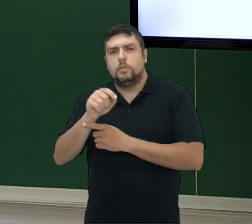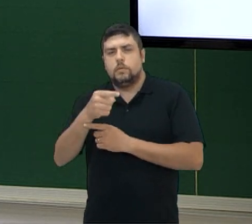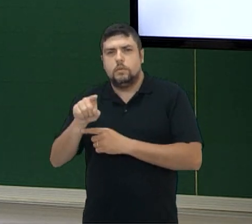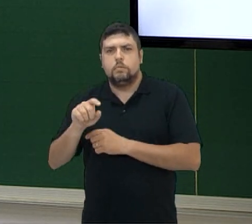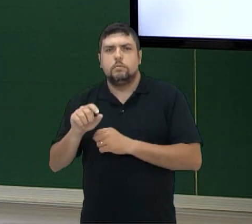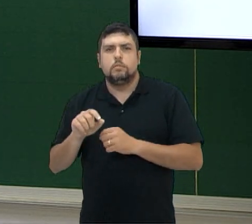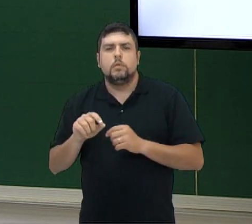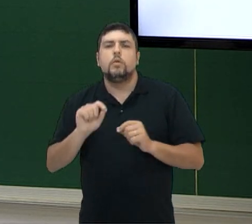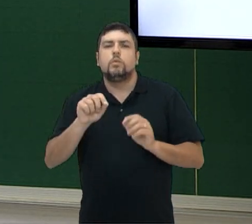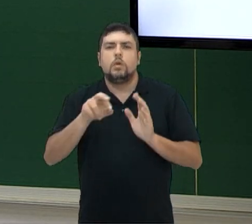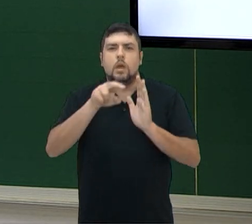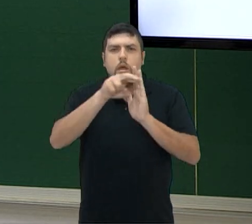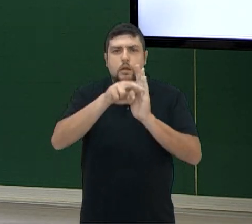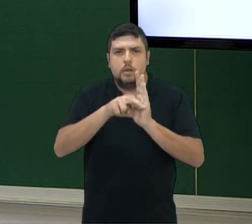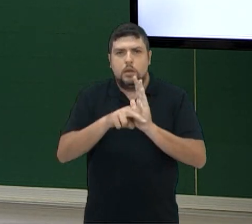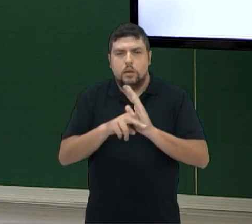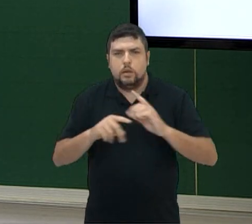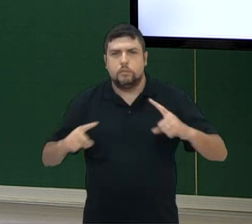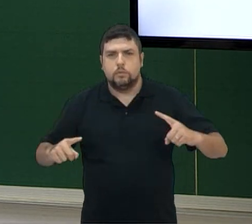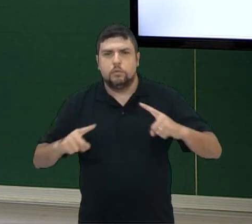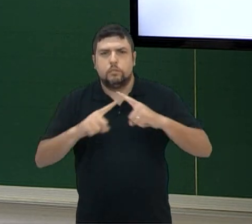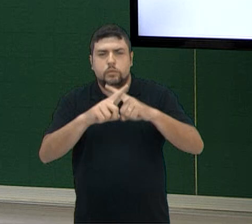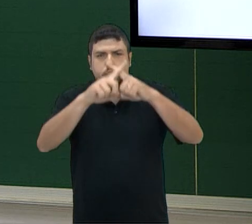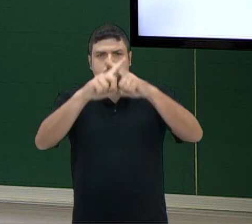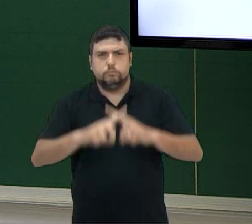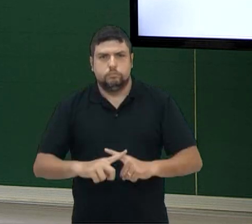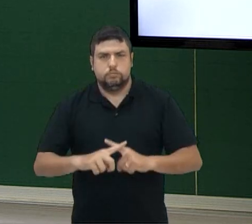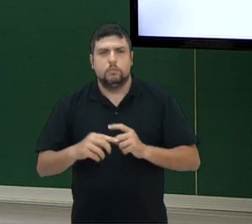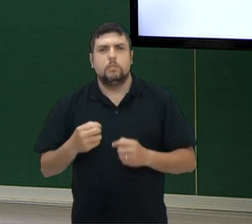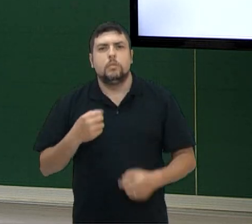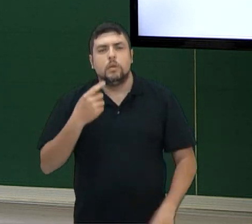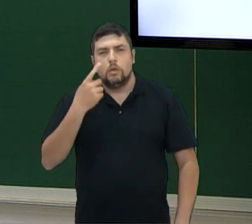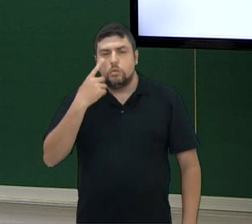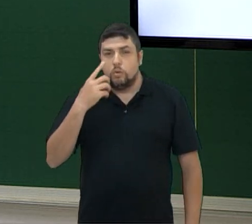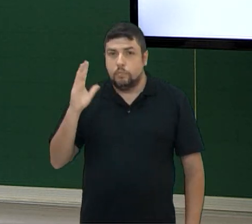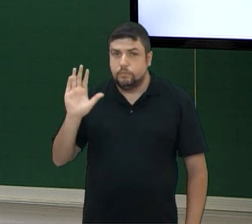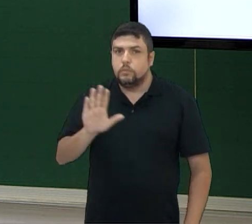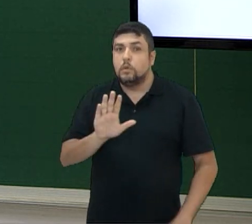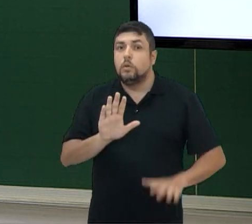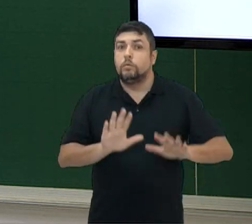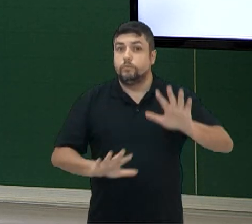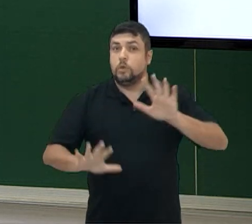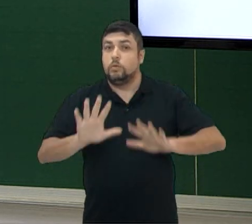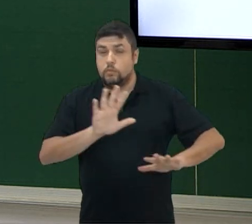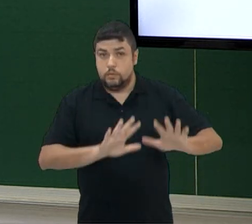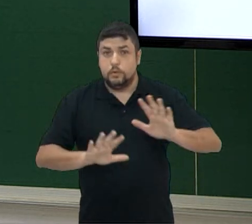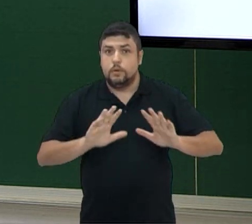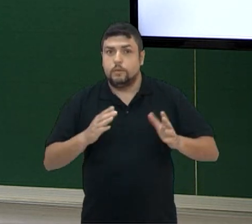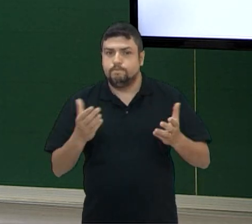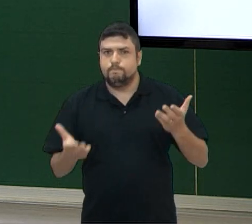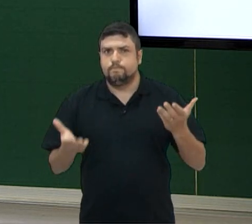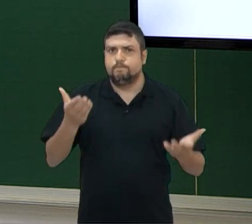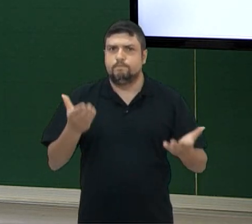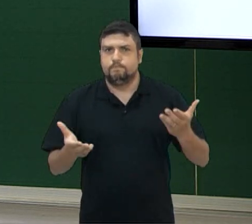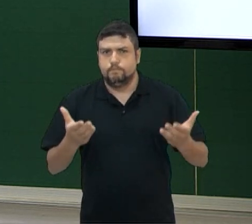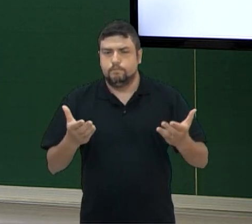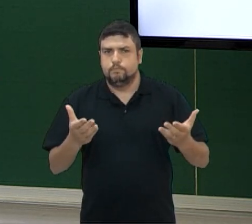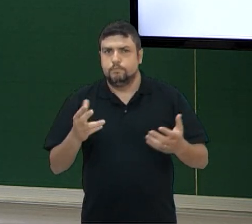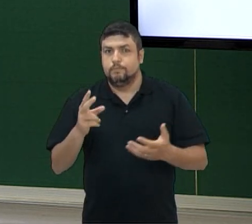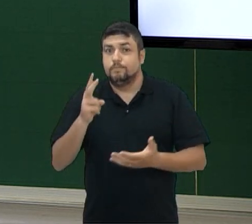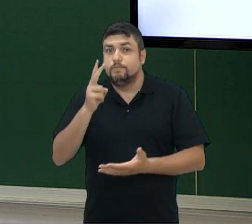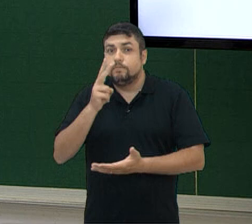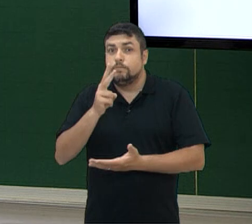3 simples, né? Vamos montar essa proporção? Cuidado na hora de montar a proporção. Eu tenho que sempre